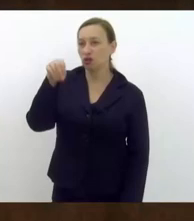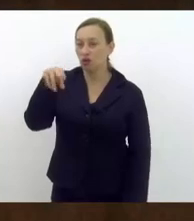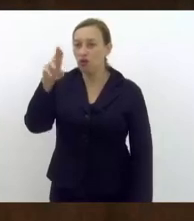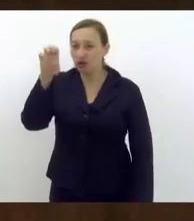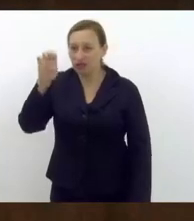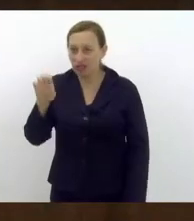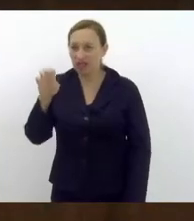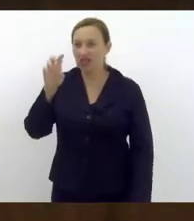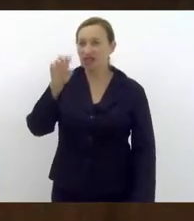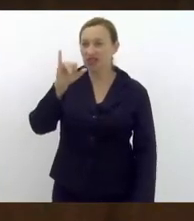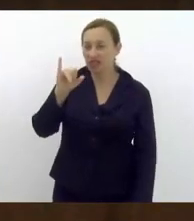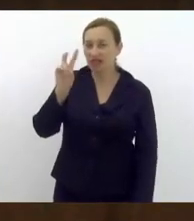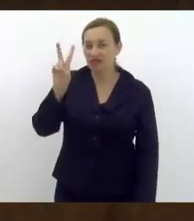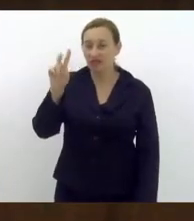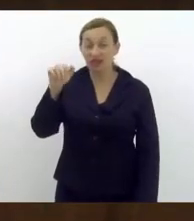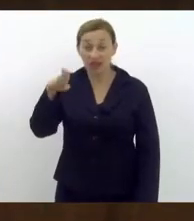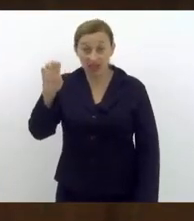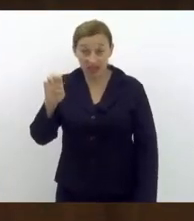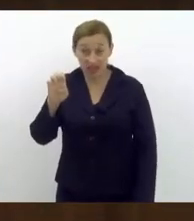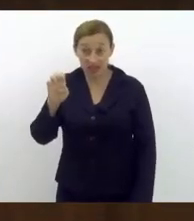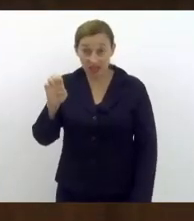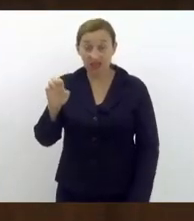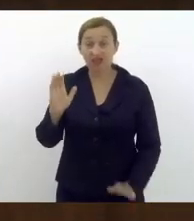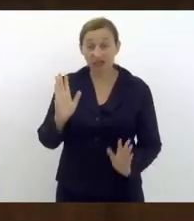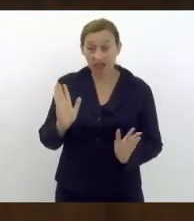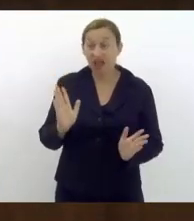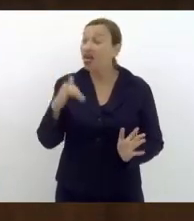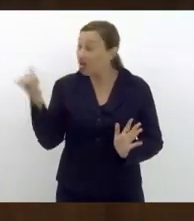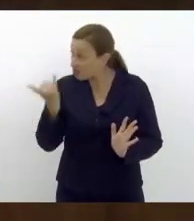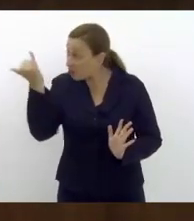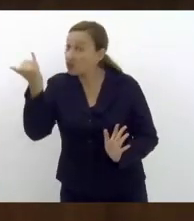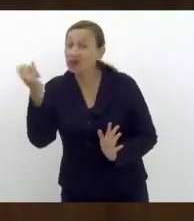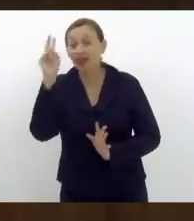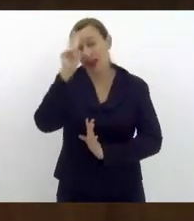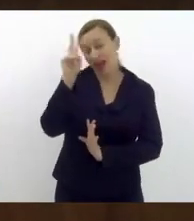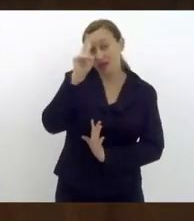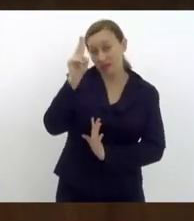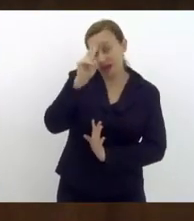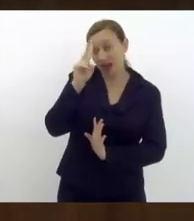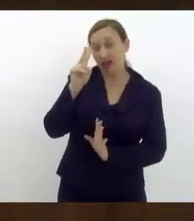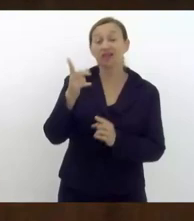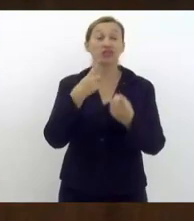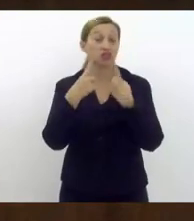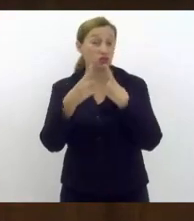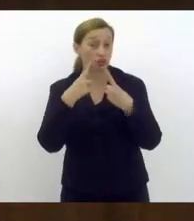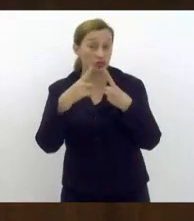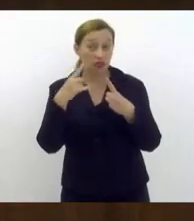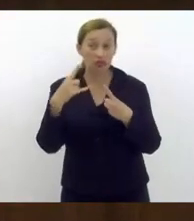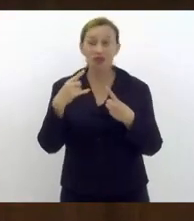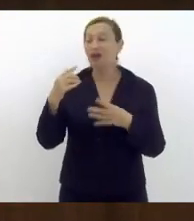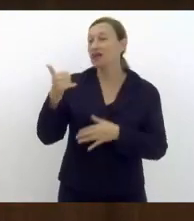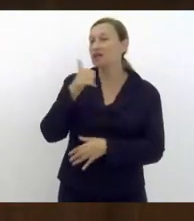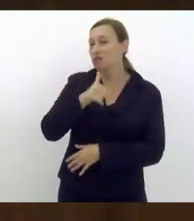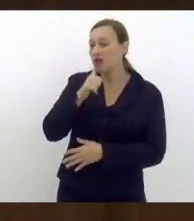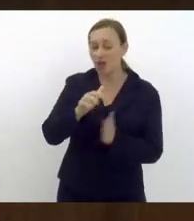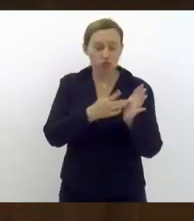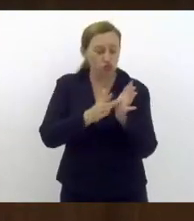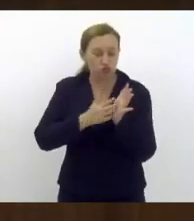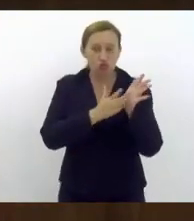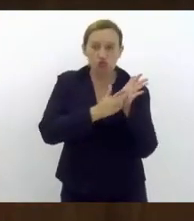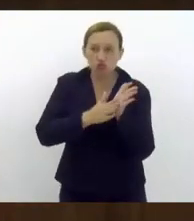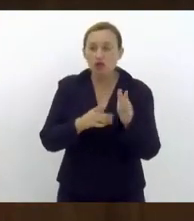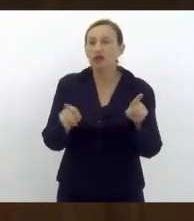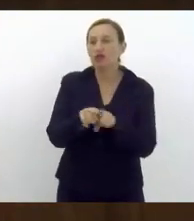Dona Ivone Lara, que faria aniversário. Então, é muito importante a gente trazer esses debates, porque essas mulheres no samba, lembrar também de